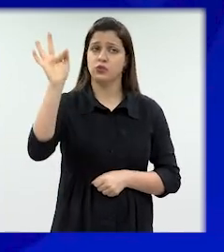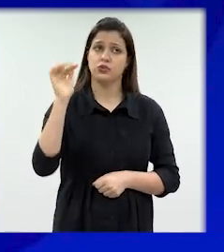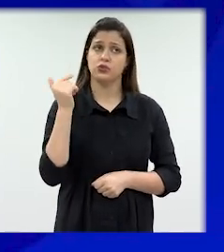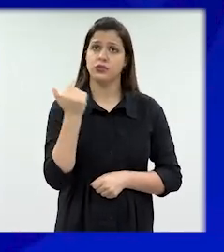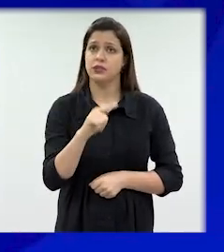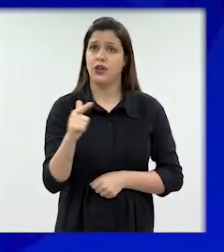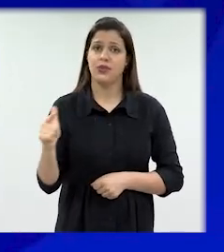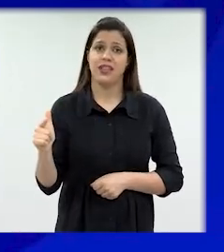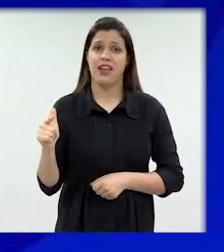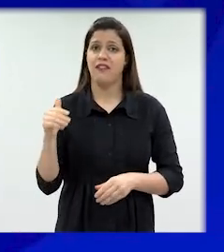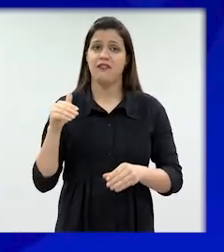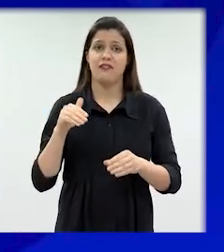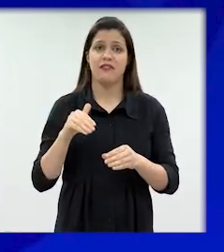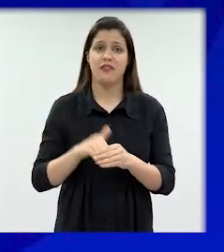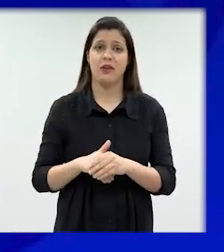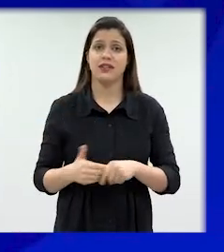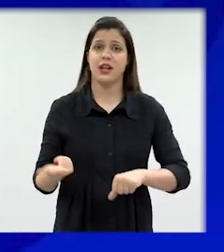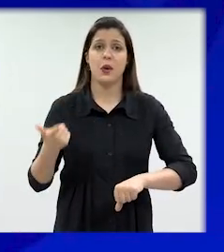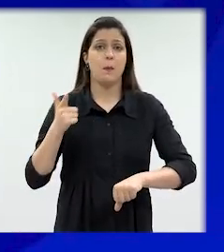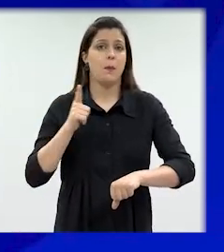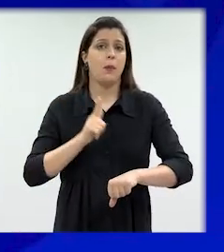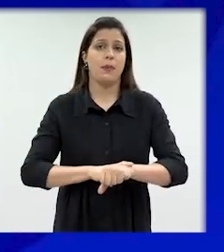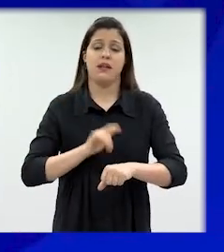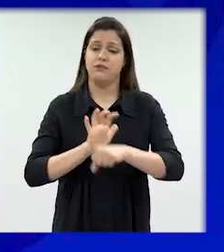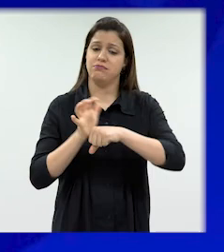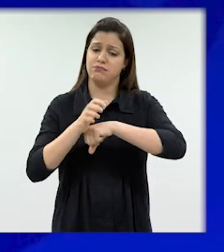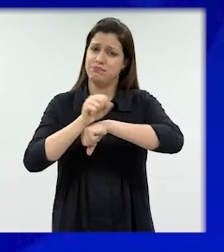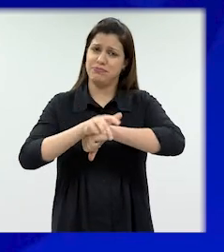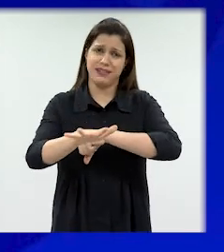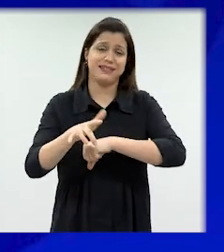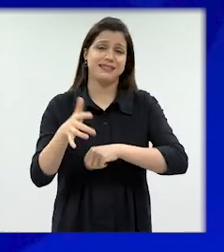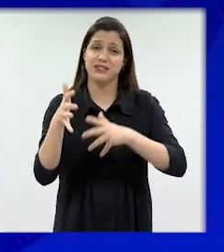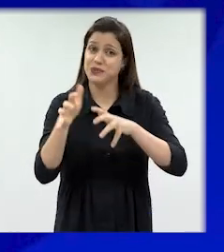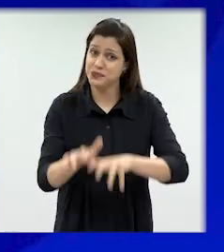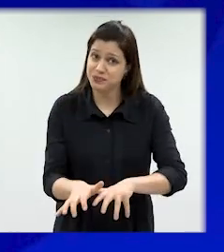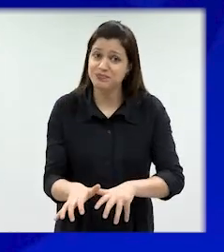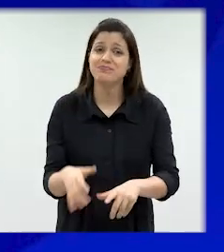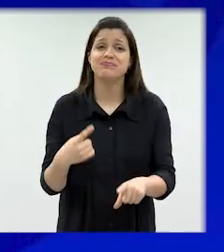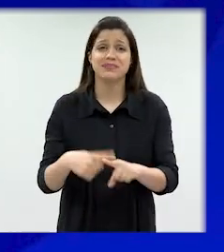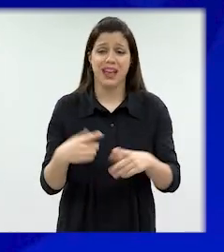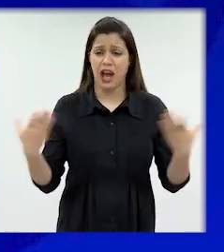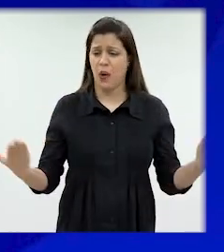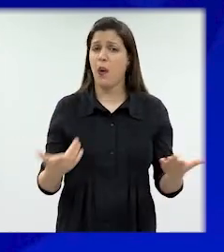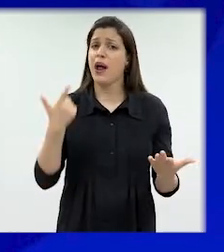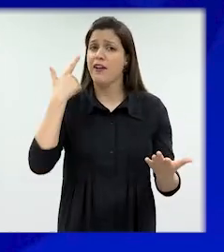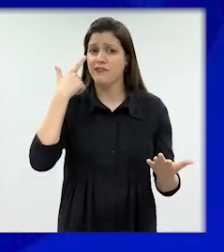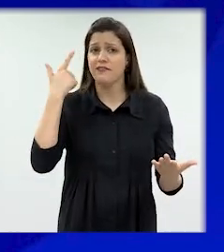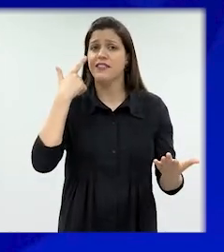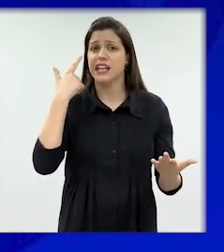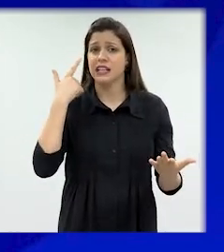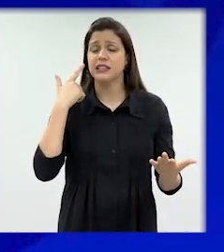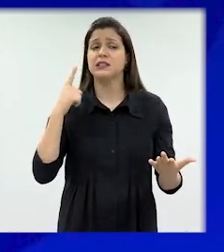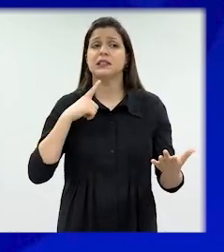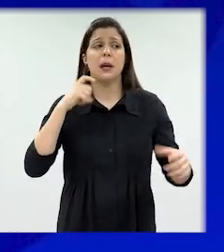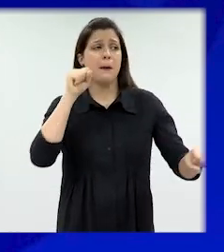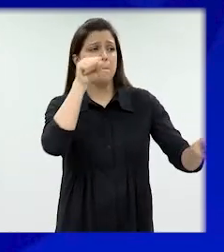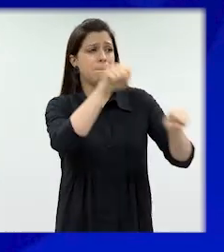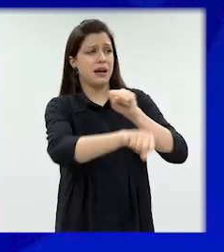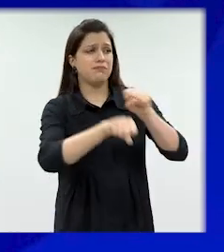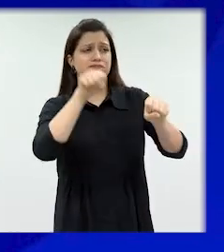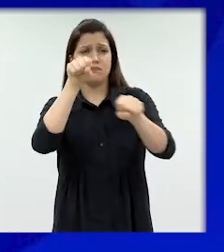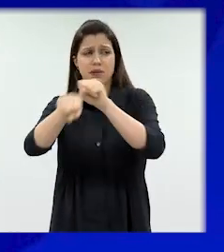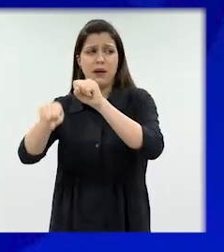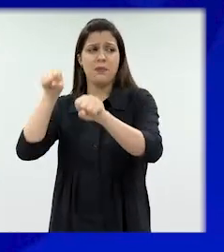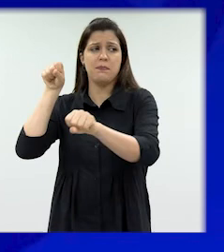eleição em meio à pandemia, que nós não tenhamos outra pandemia dessa, porque nós estamos vendo aí a tragédia que tem